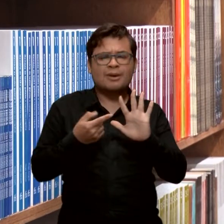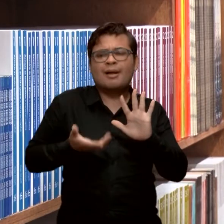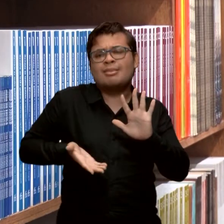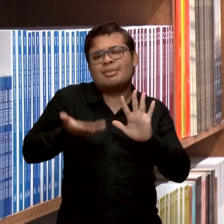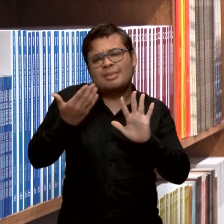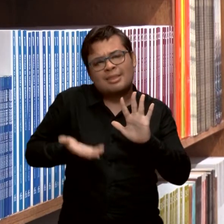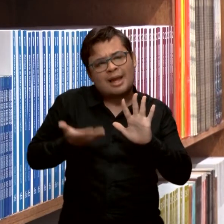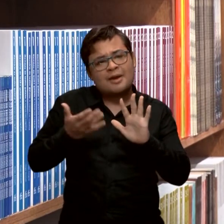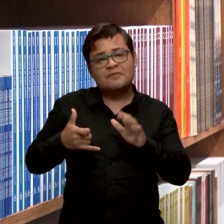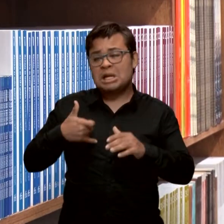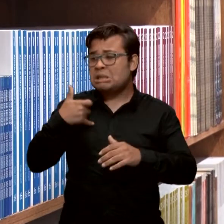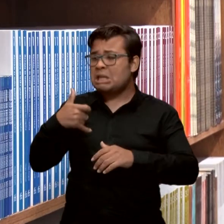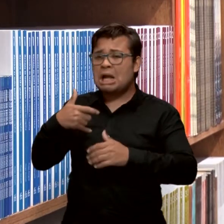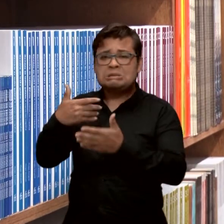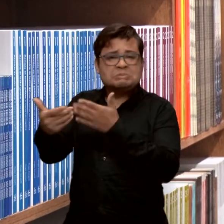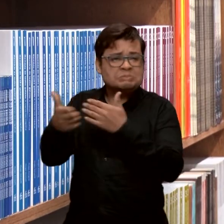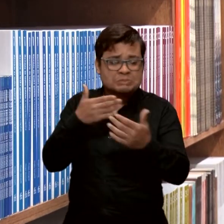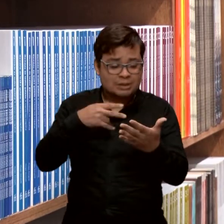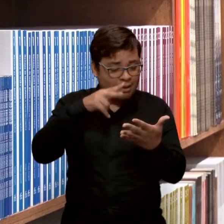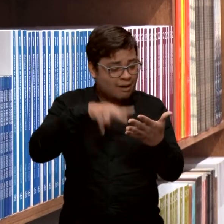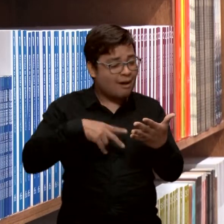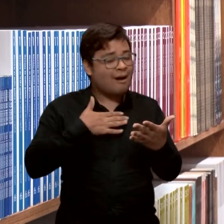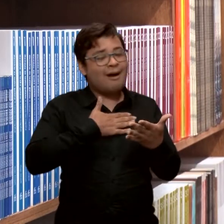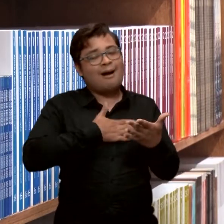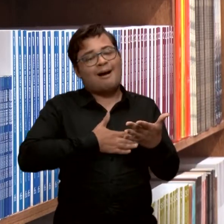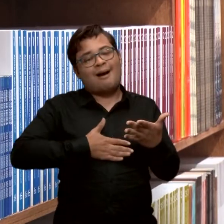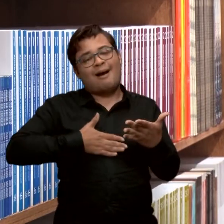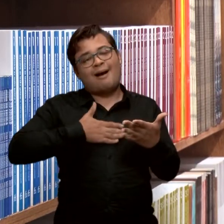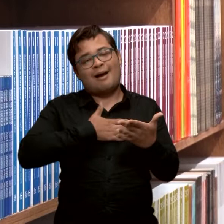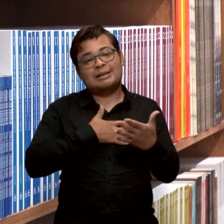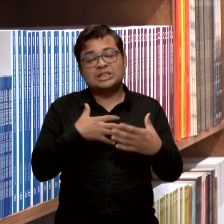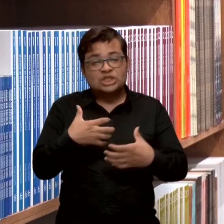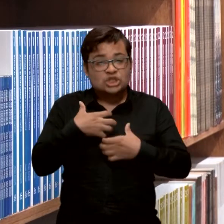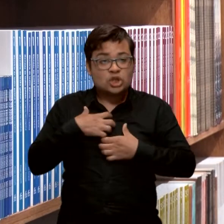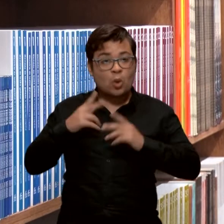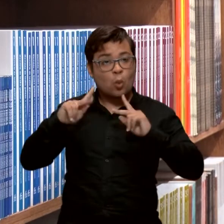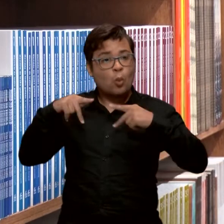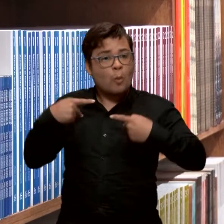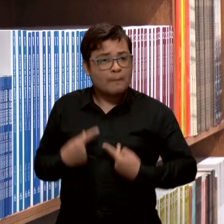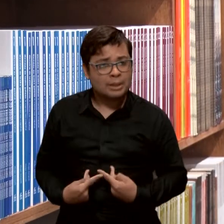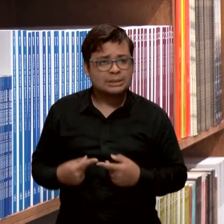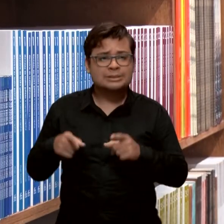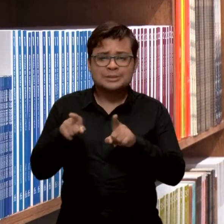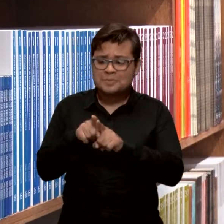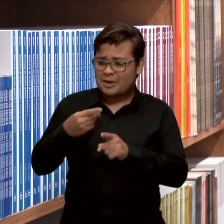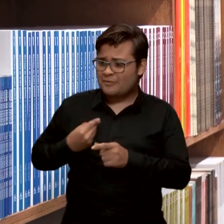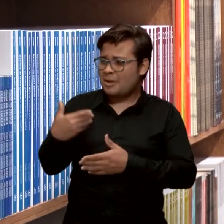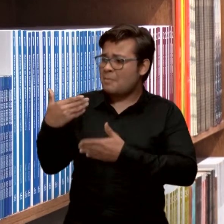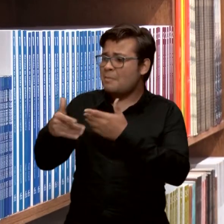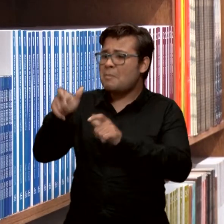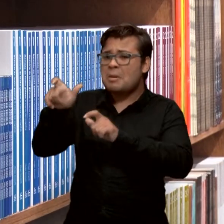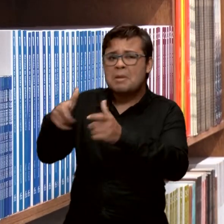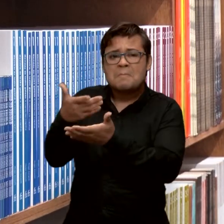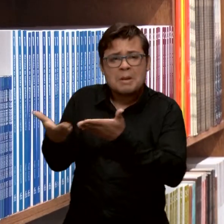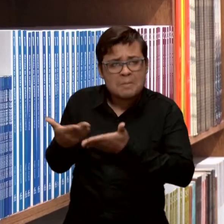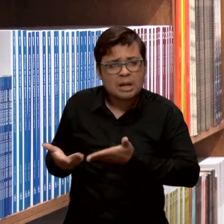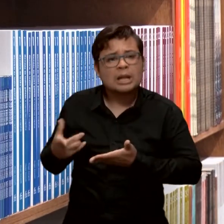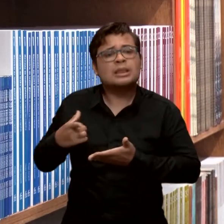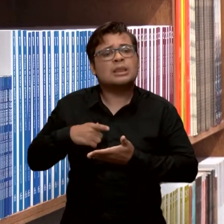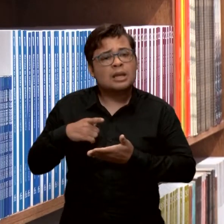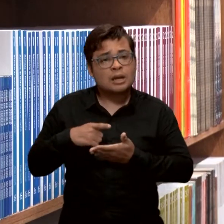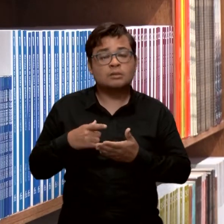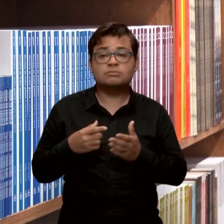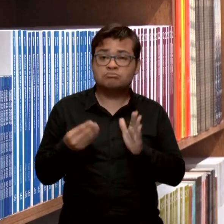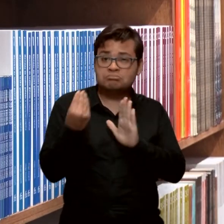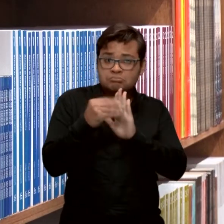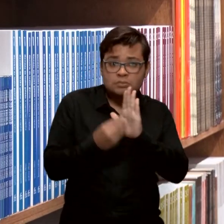de todas as idades. Os sentimentos humanos e a perda ao longo da vida são retratados através de